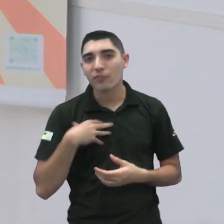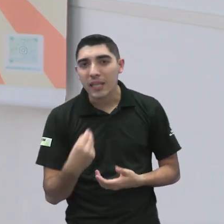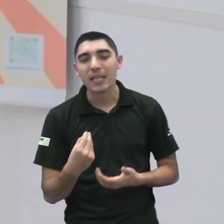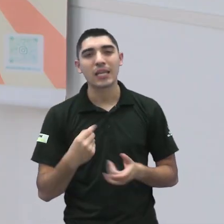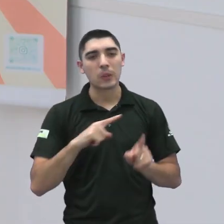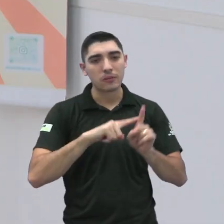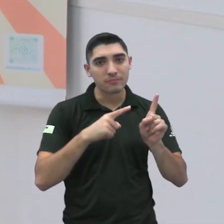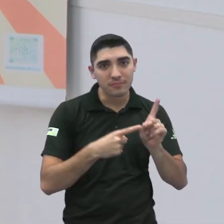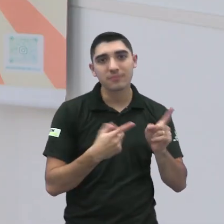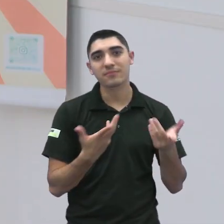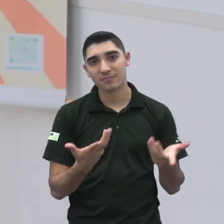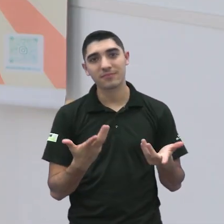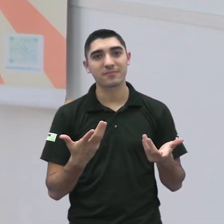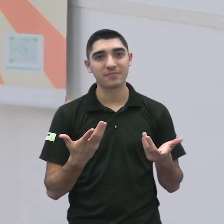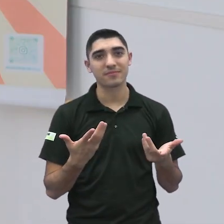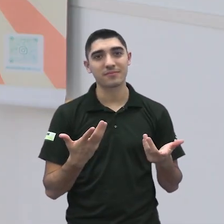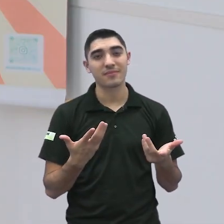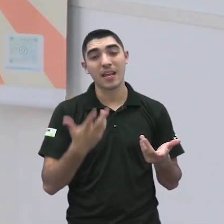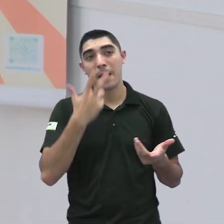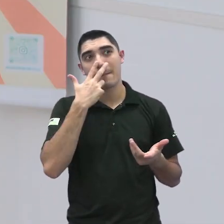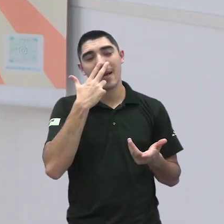então